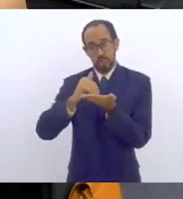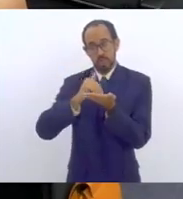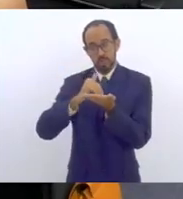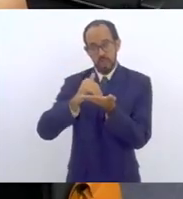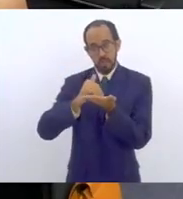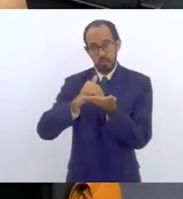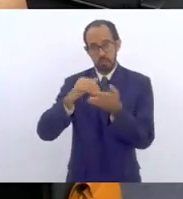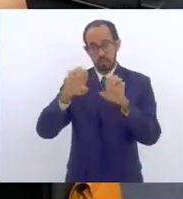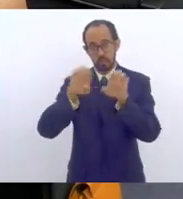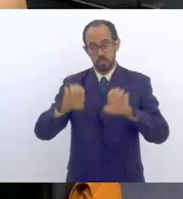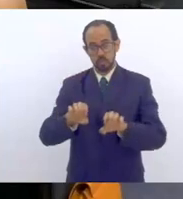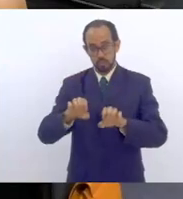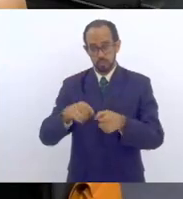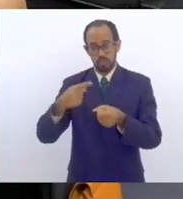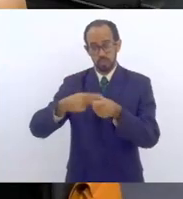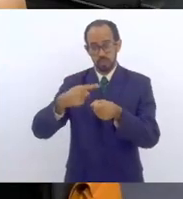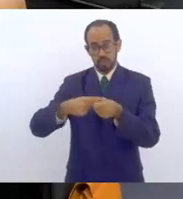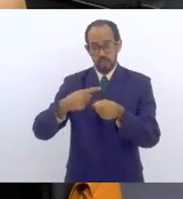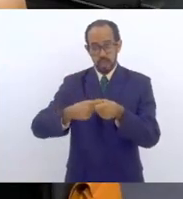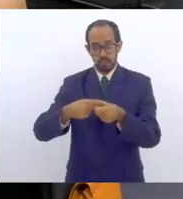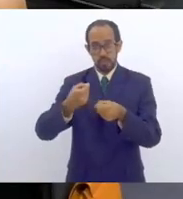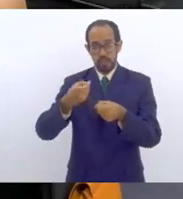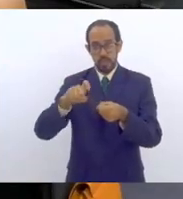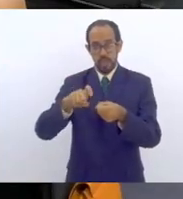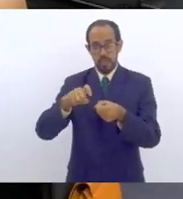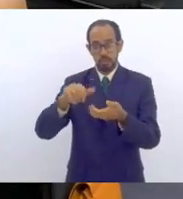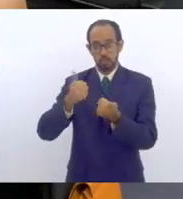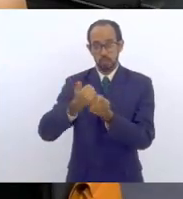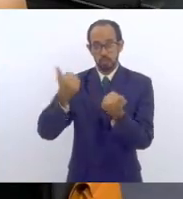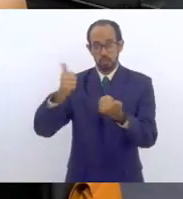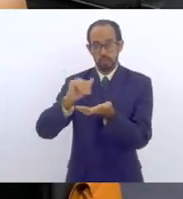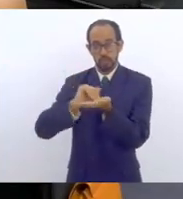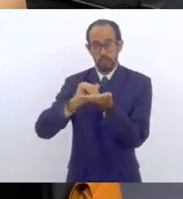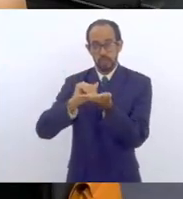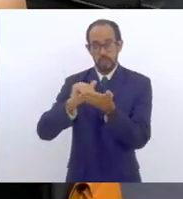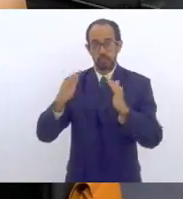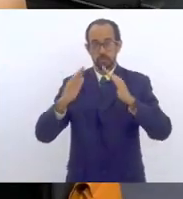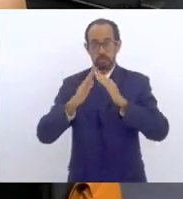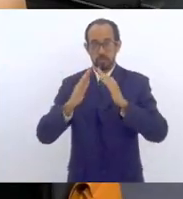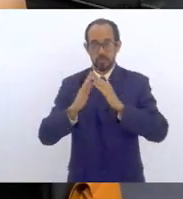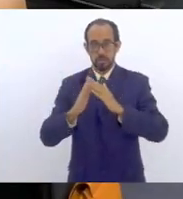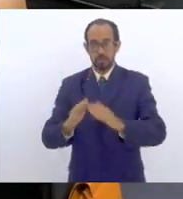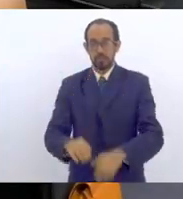de infraestrutura e cidades e em subsecretário de estado de habitação